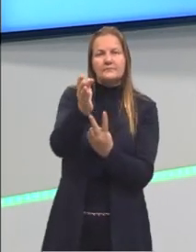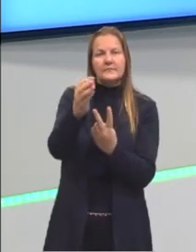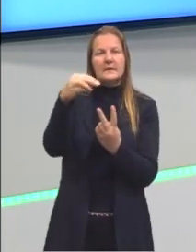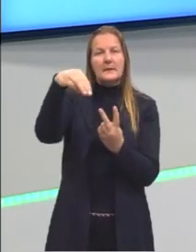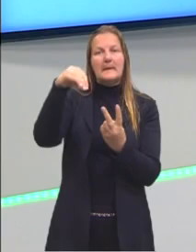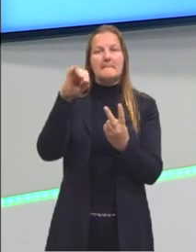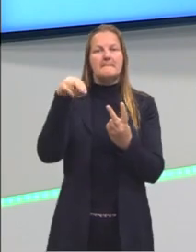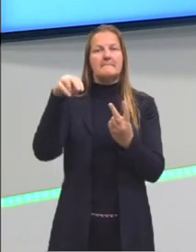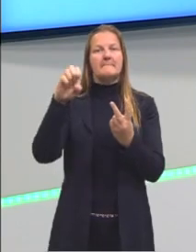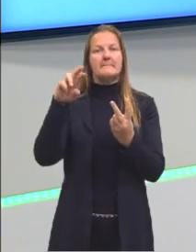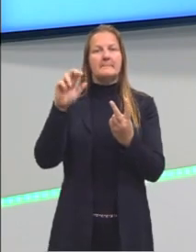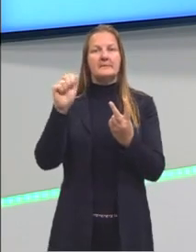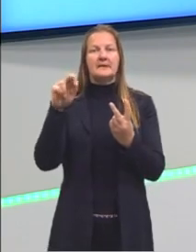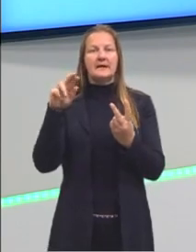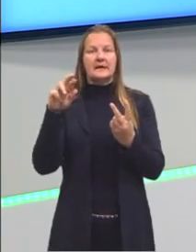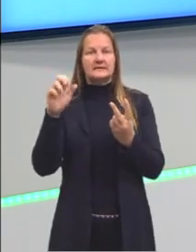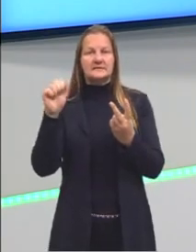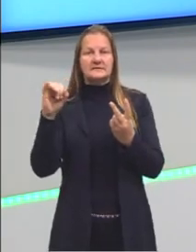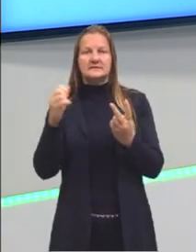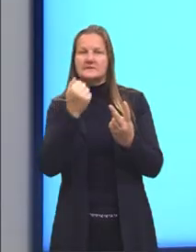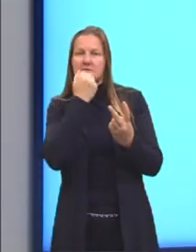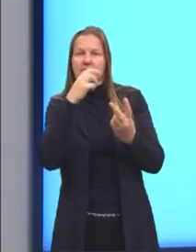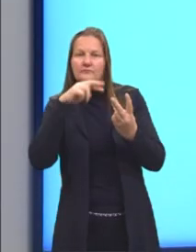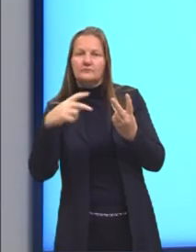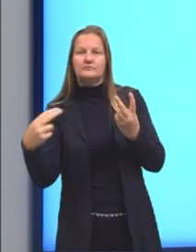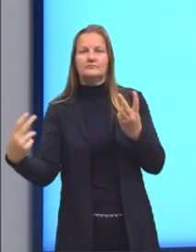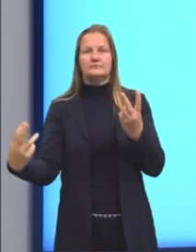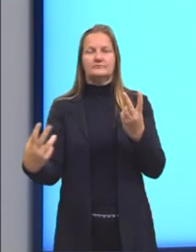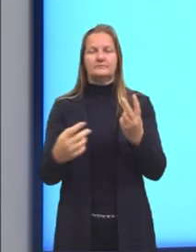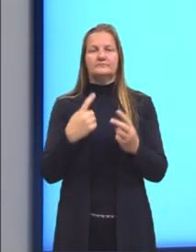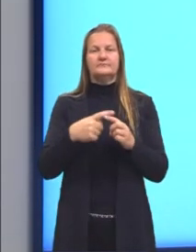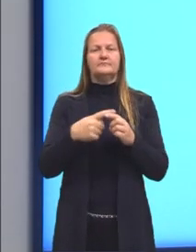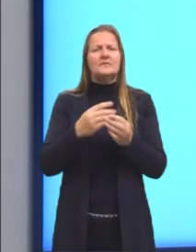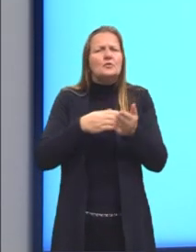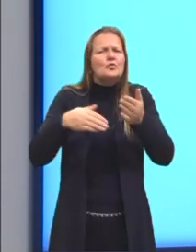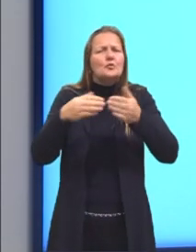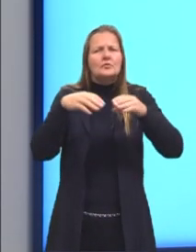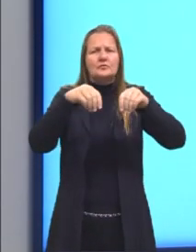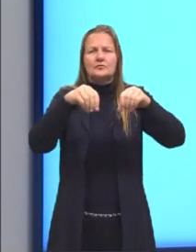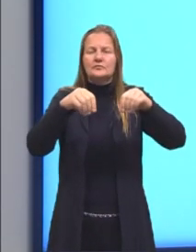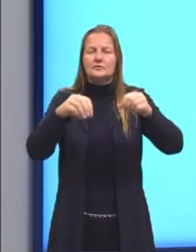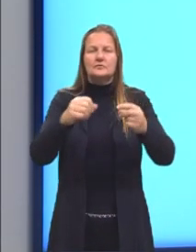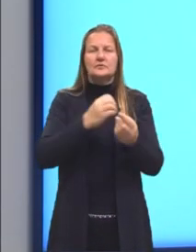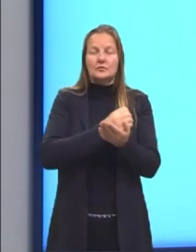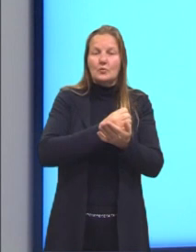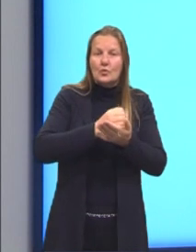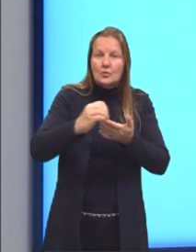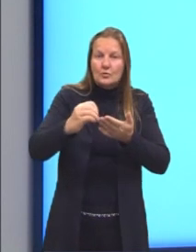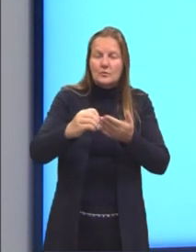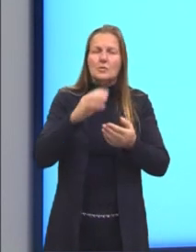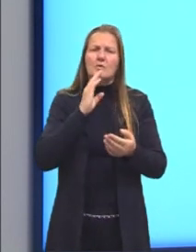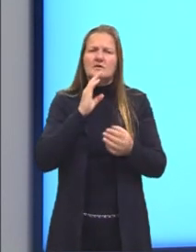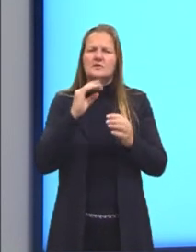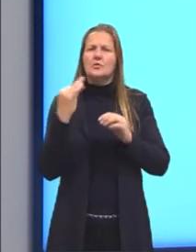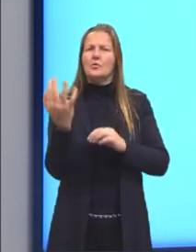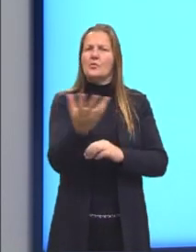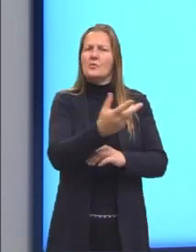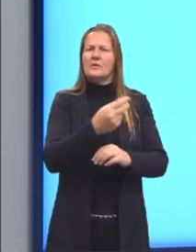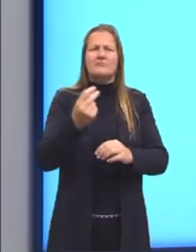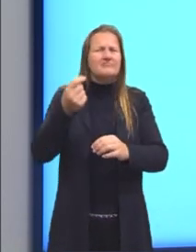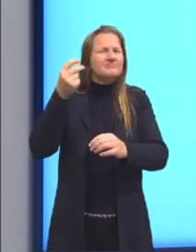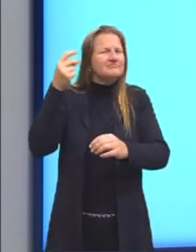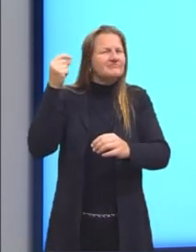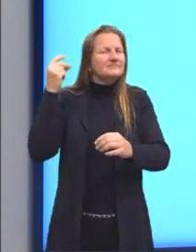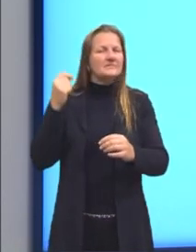reino mineral Então como todas as substâncias orgânicas que eram conhecidas na época eram